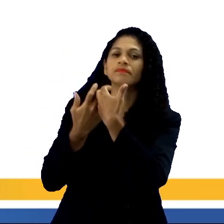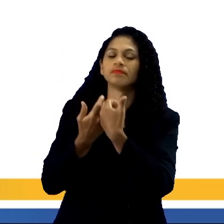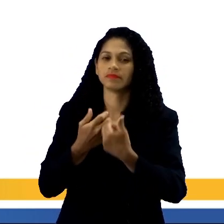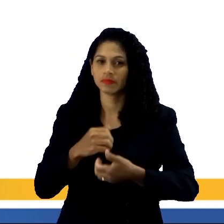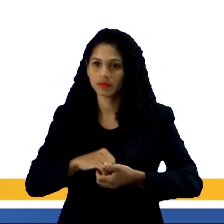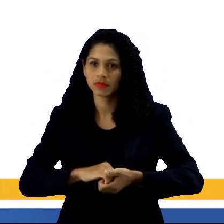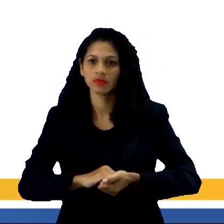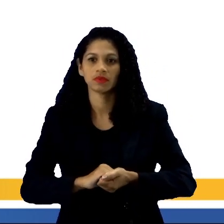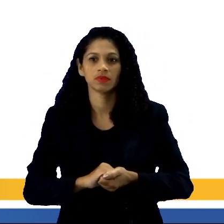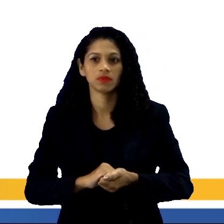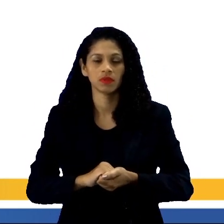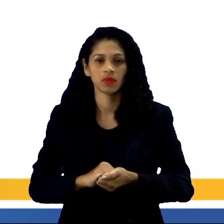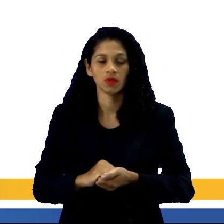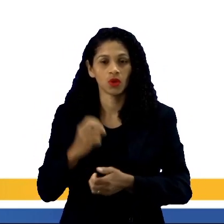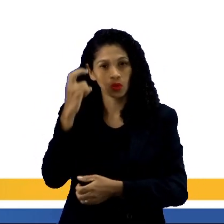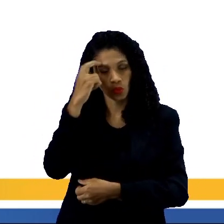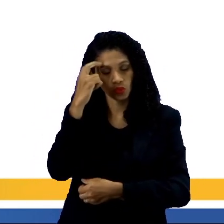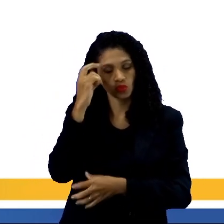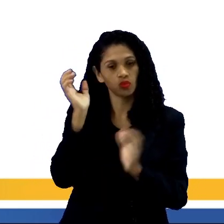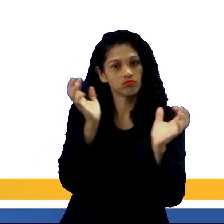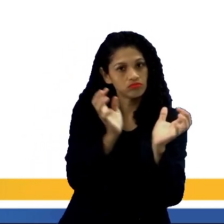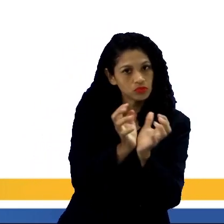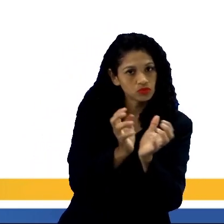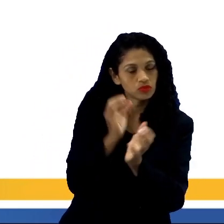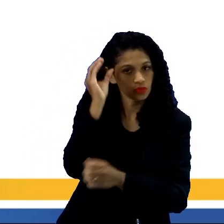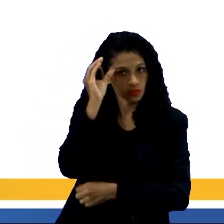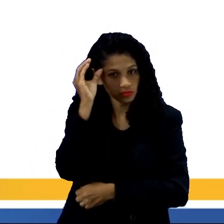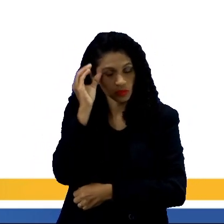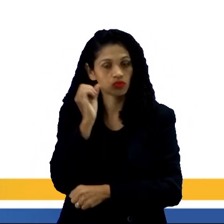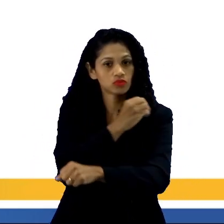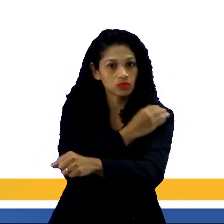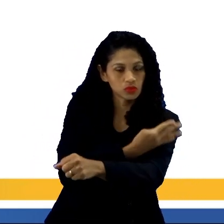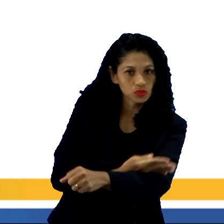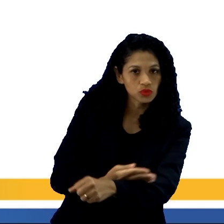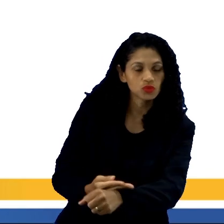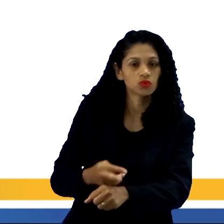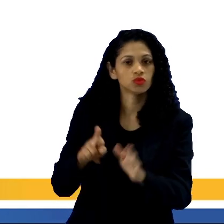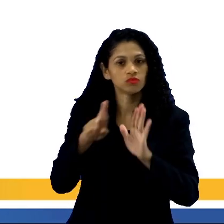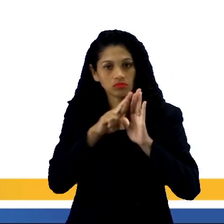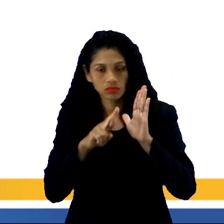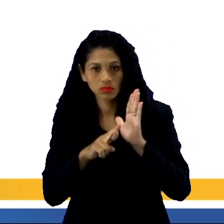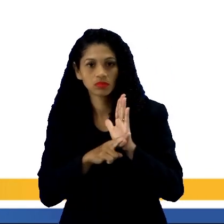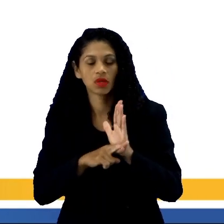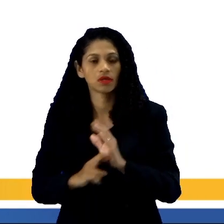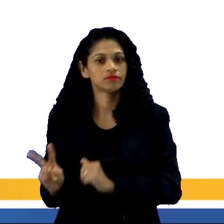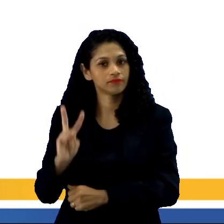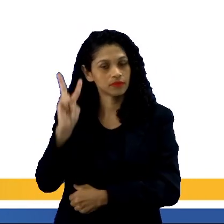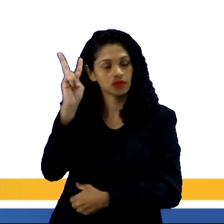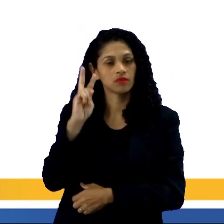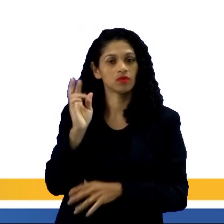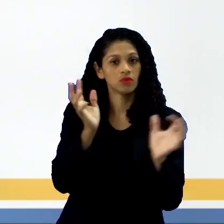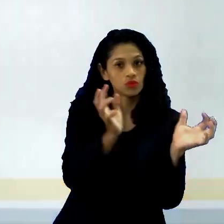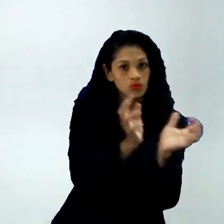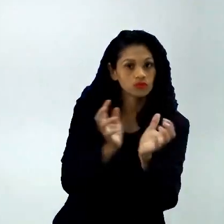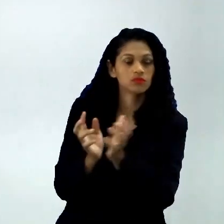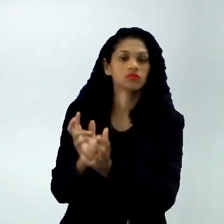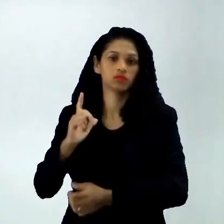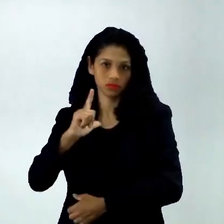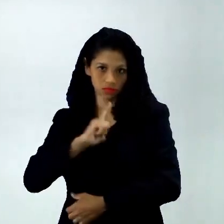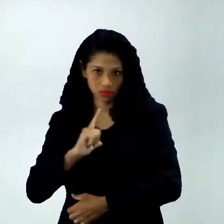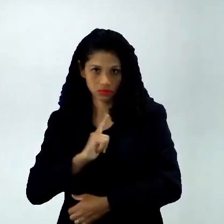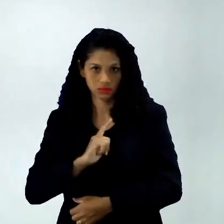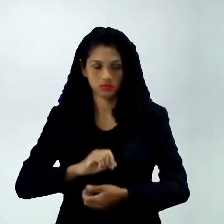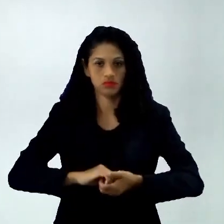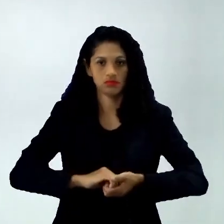ali o que é a cultura. Para quem não lembra, é o conjunto de conhecimentos, costumes, normas e valores que um grupo ou sociedade possui.